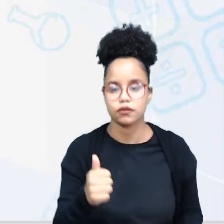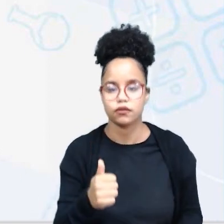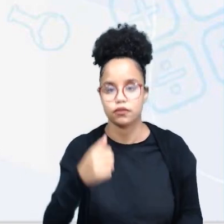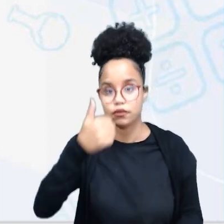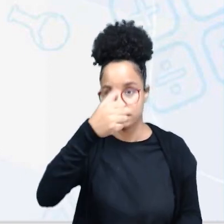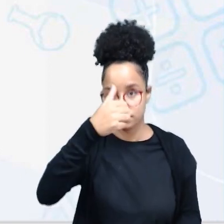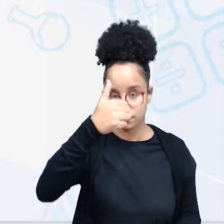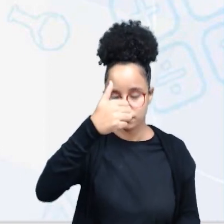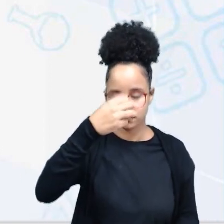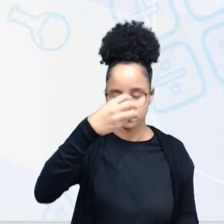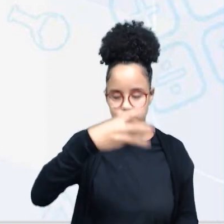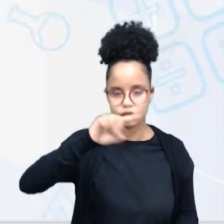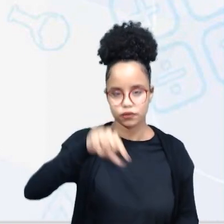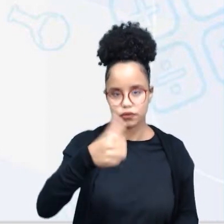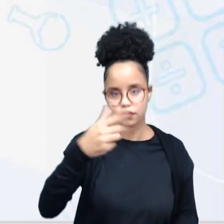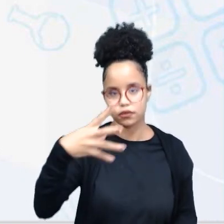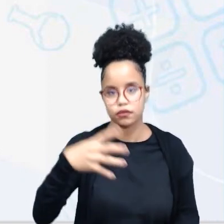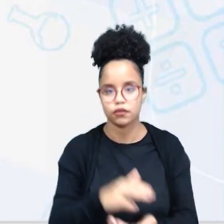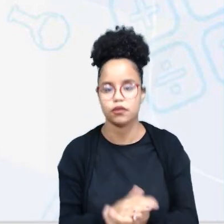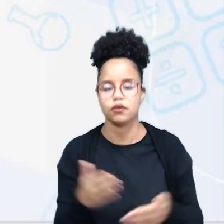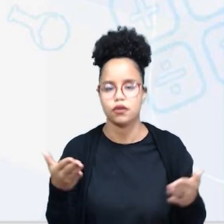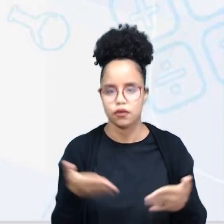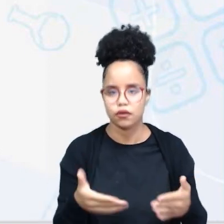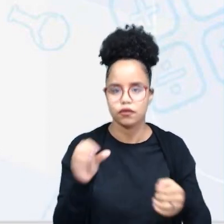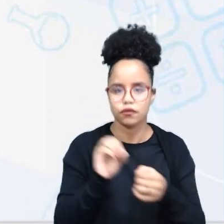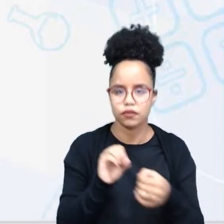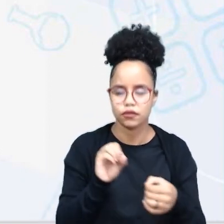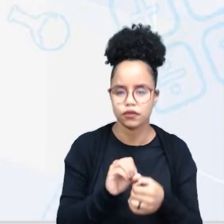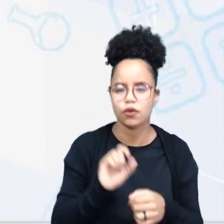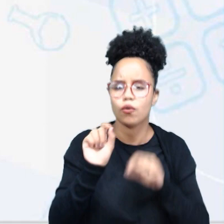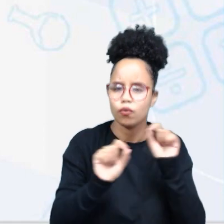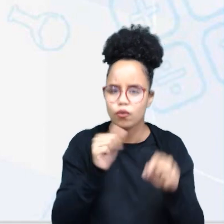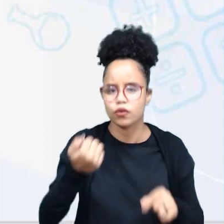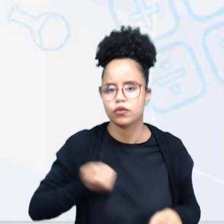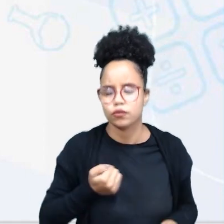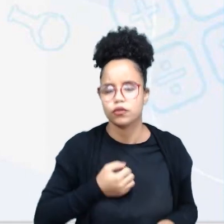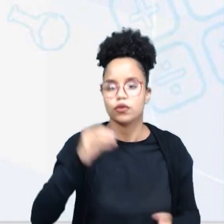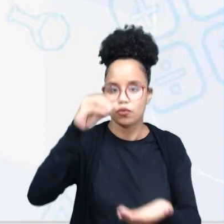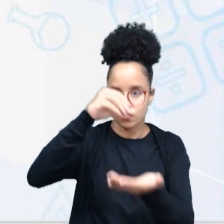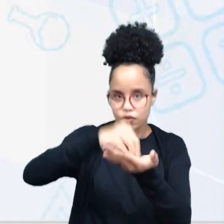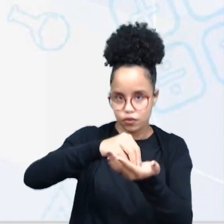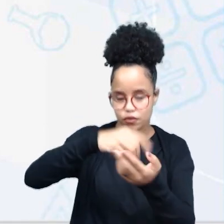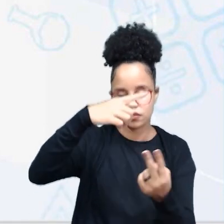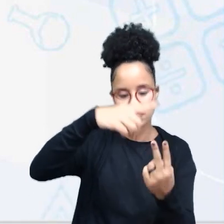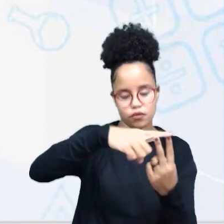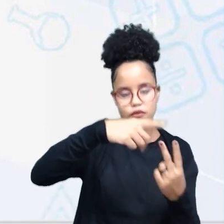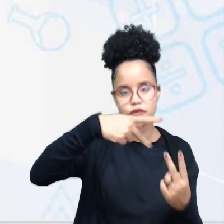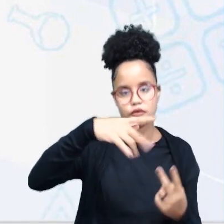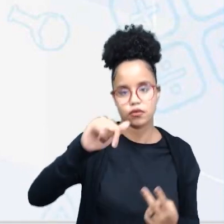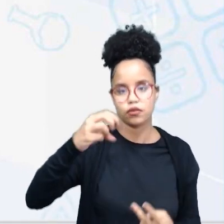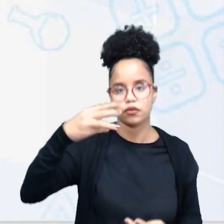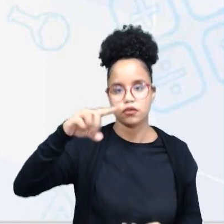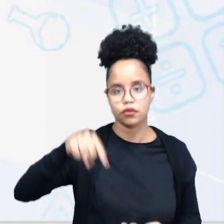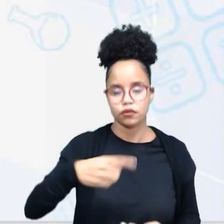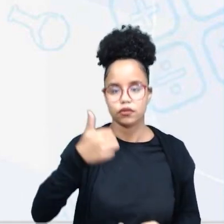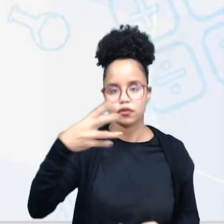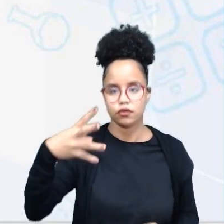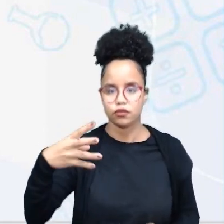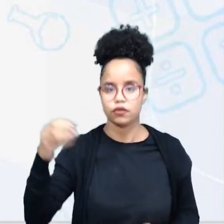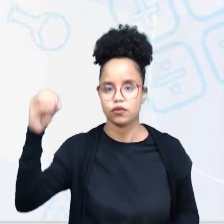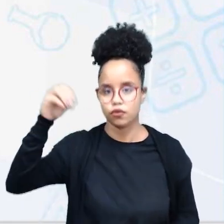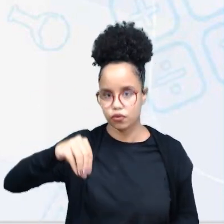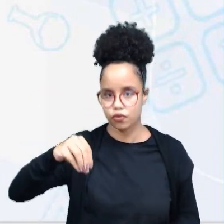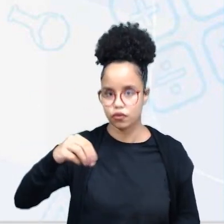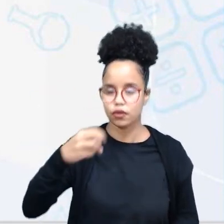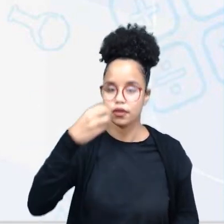aqui a minha continha né trocando o Pe pelo número que o valor dele que é 3,14 e o raio pelo valor que a gente acabou